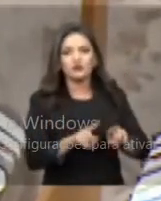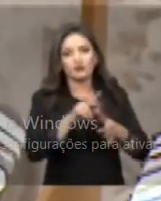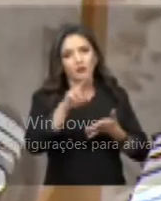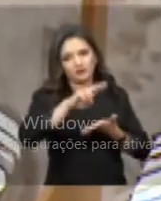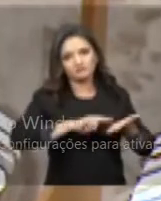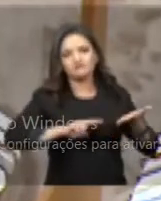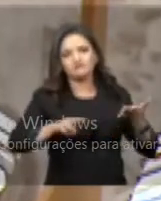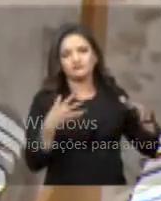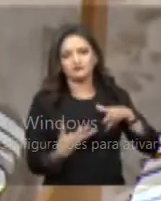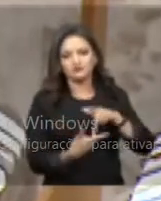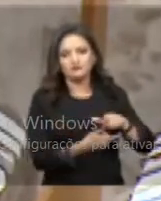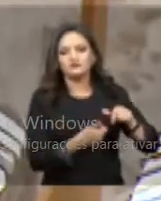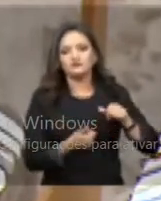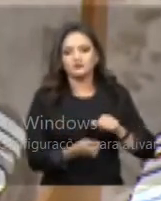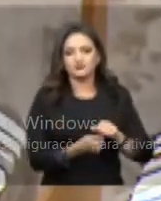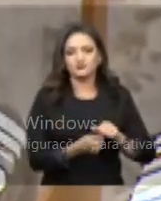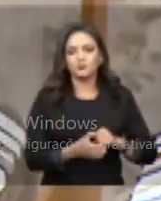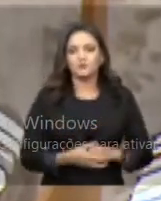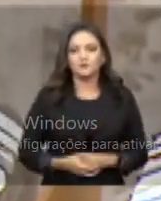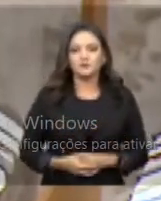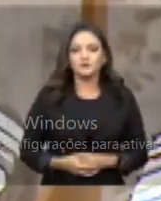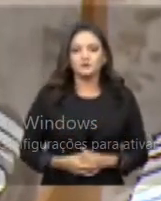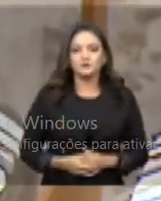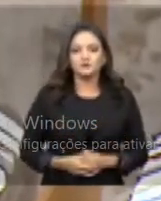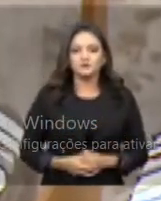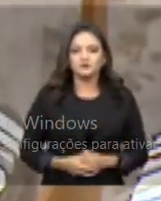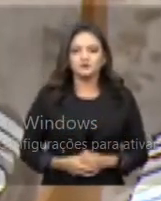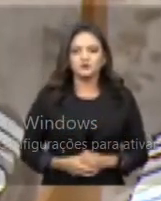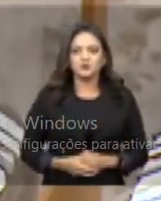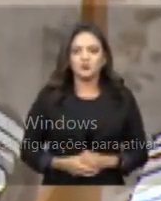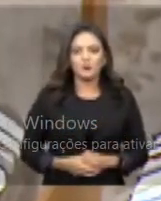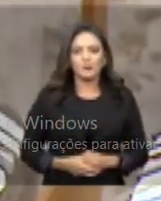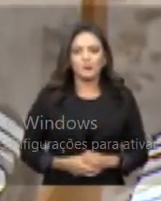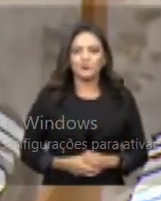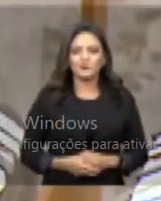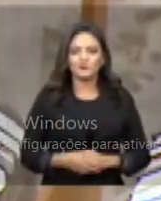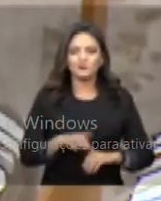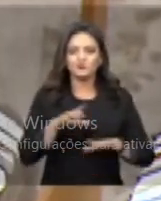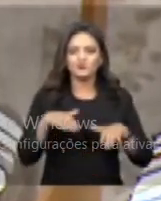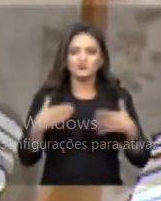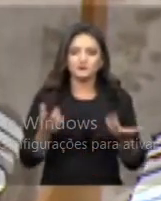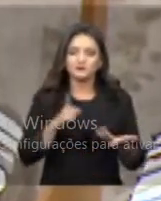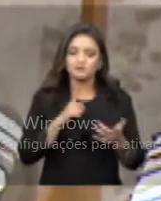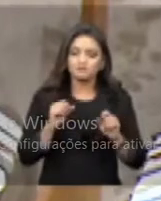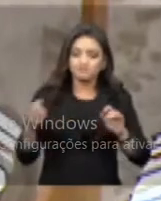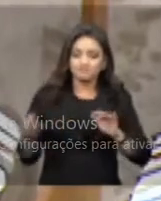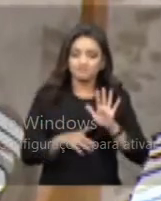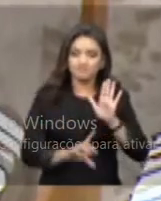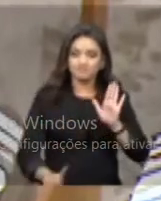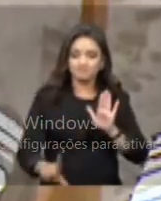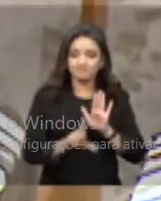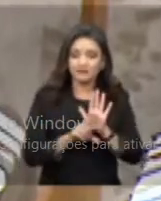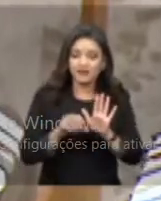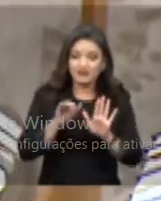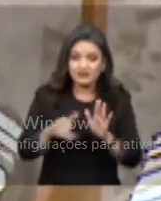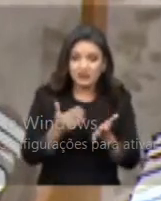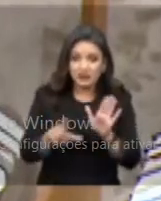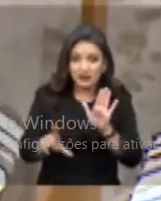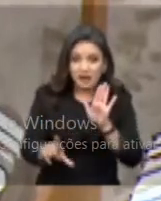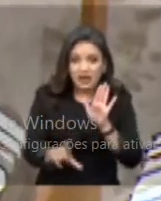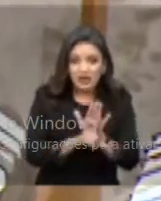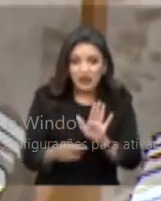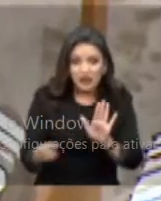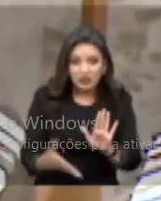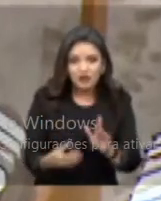que integram o sistema jurídico da tutela da probidade. A aplicação retroativa da nova legislação não pode configurar